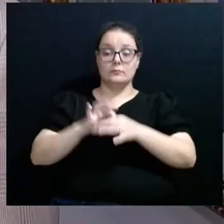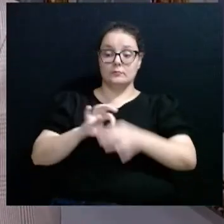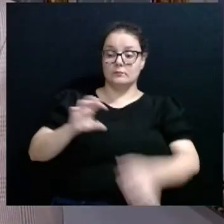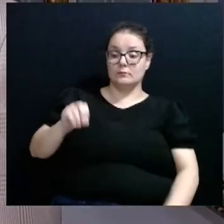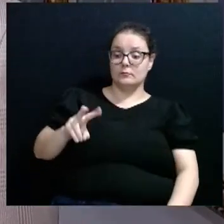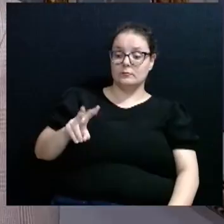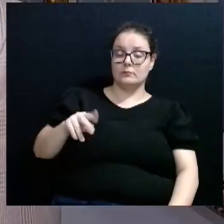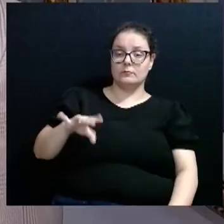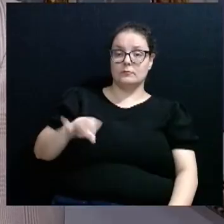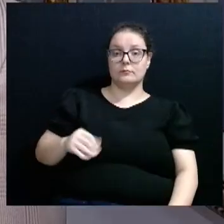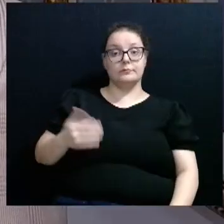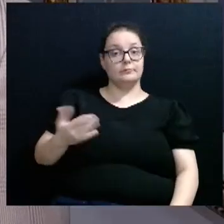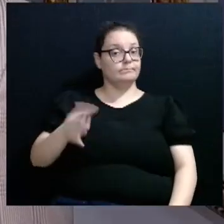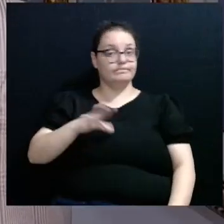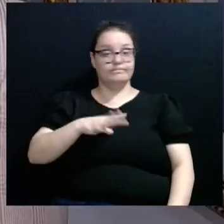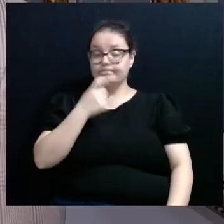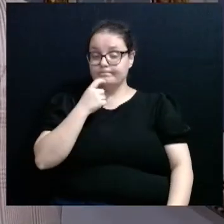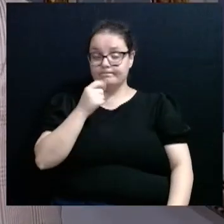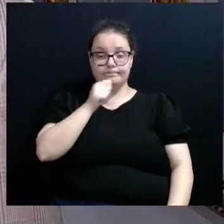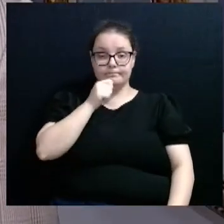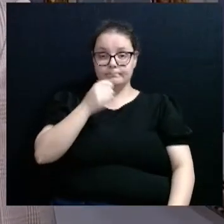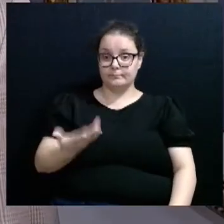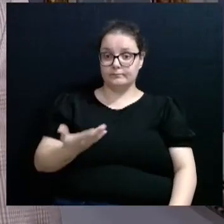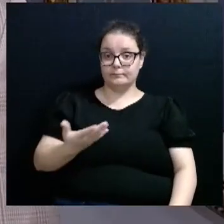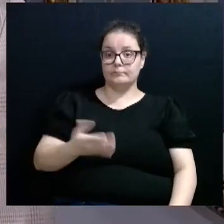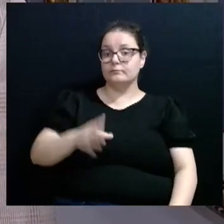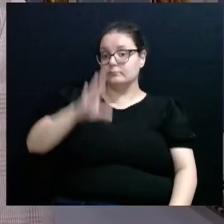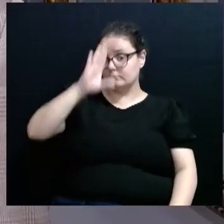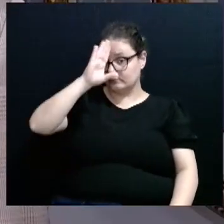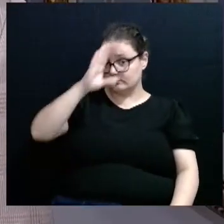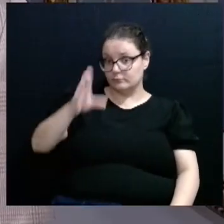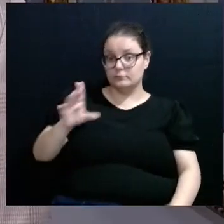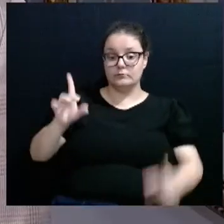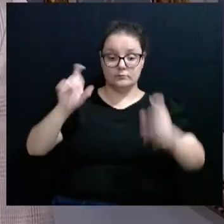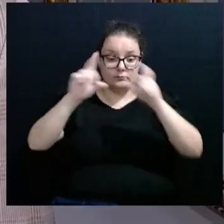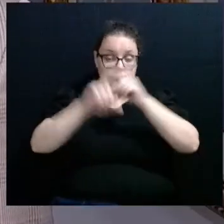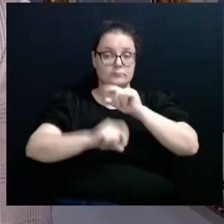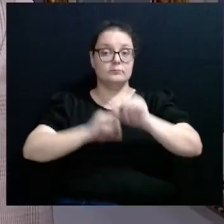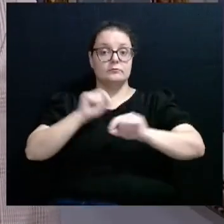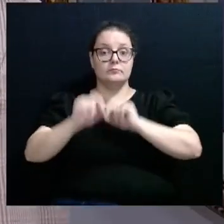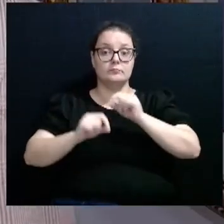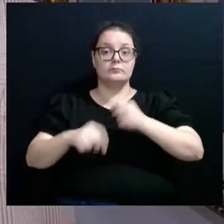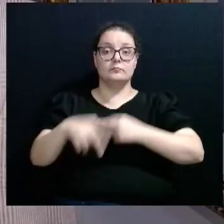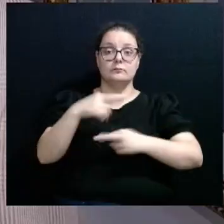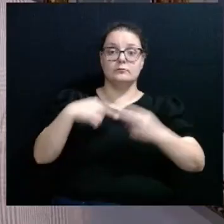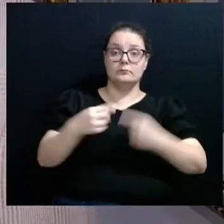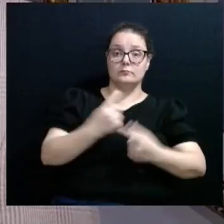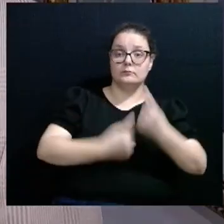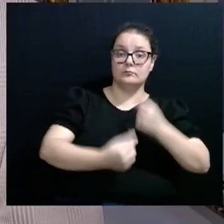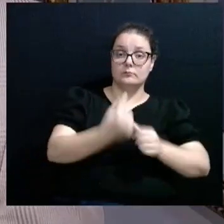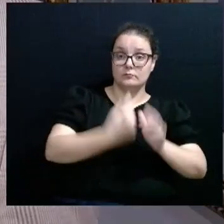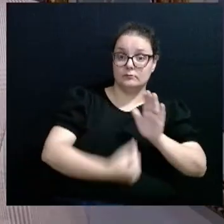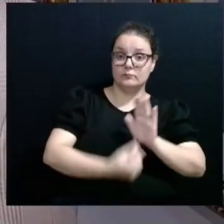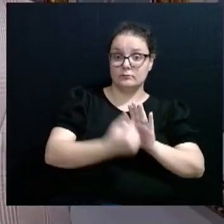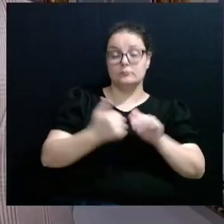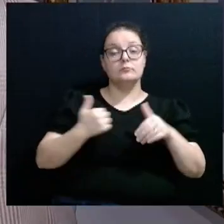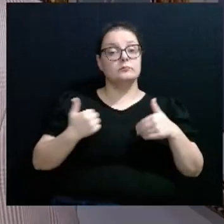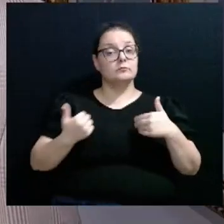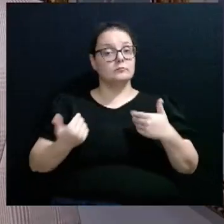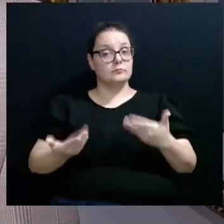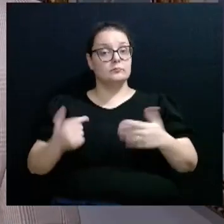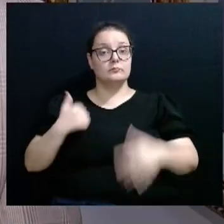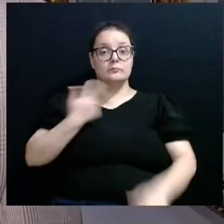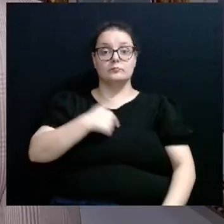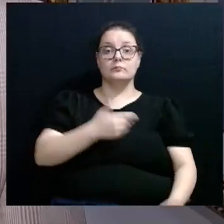Campinas ainda não. Uma das principais dificuldades é as questões orçamentárias. E para isso, nós apresentamos